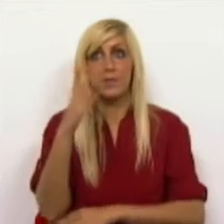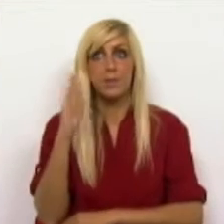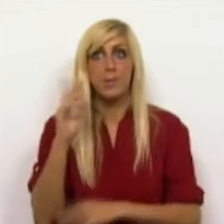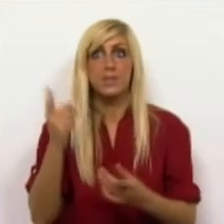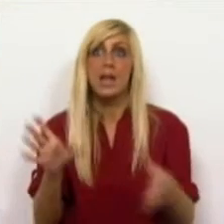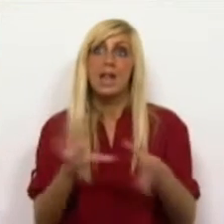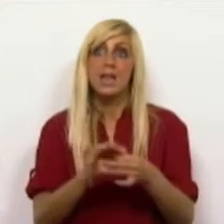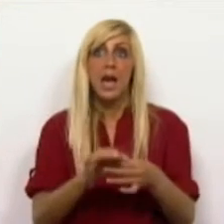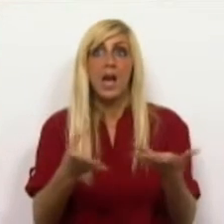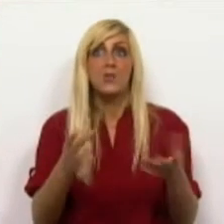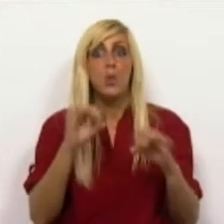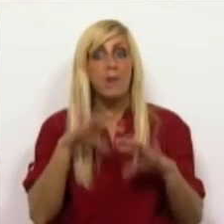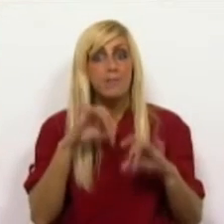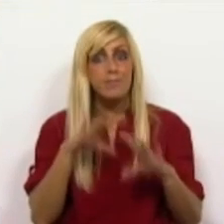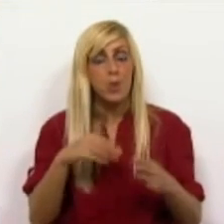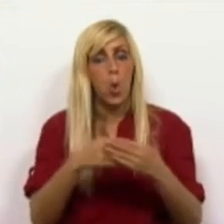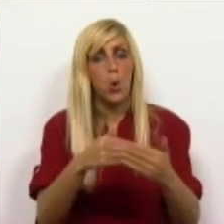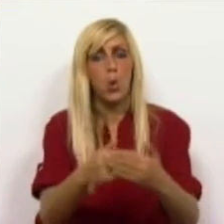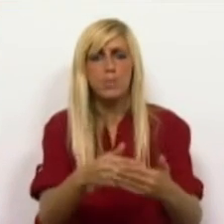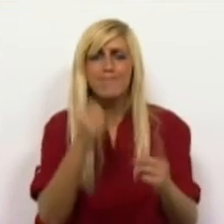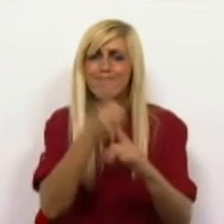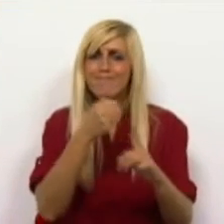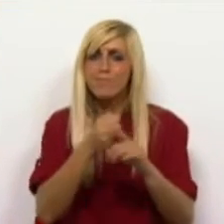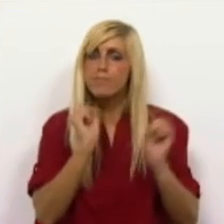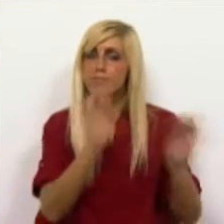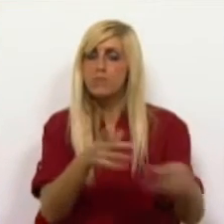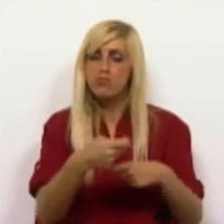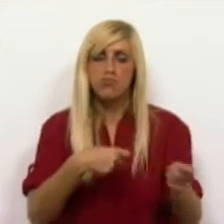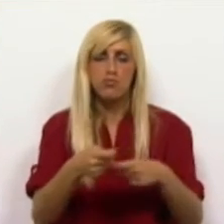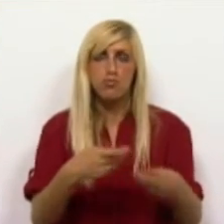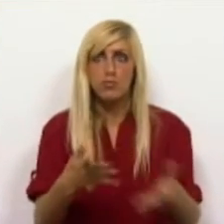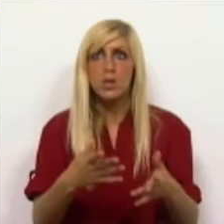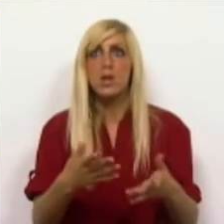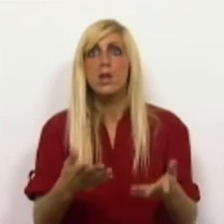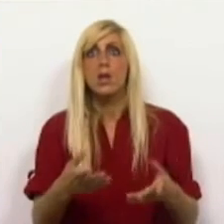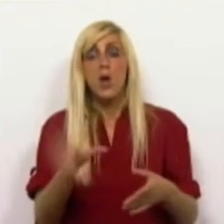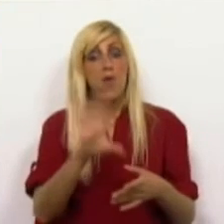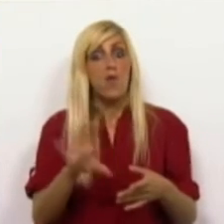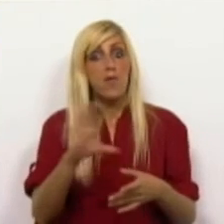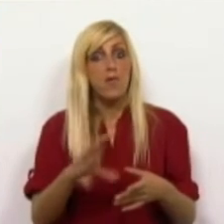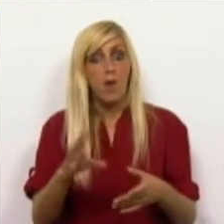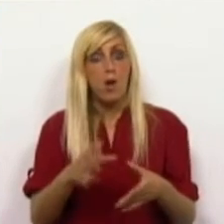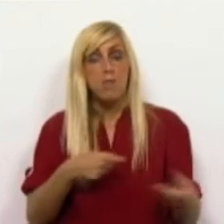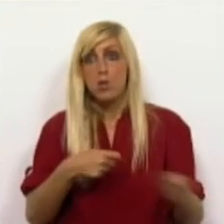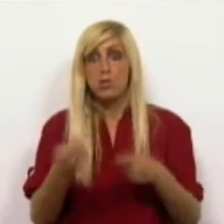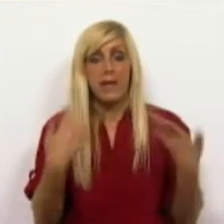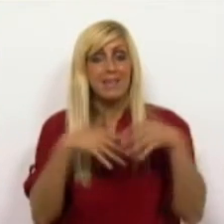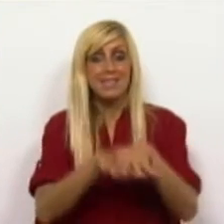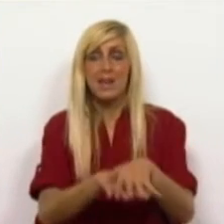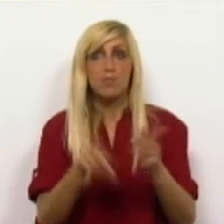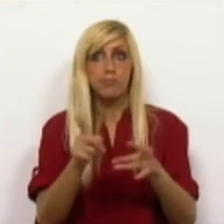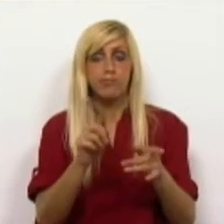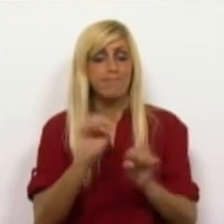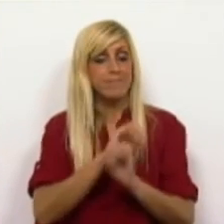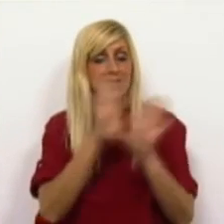englobar a prevenção, o ordenamento, o combate ao abandono e a gestão, de forma coordenada e integrada. Não é